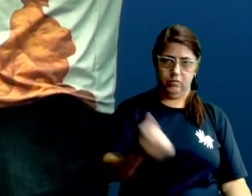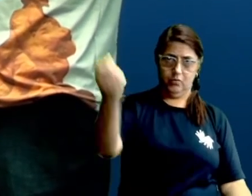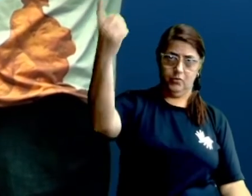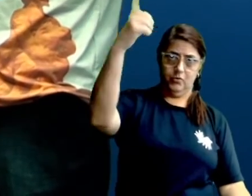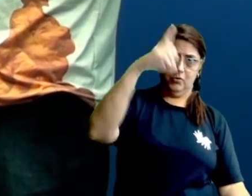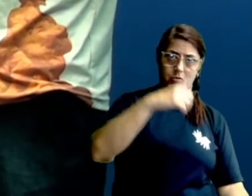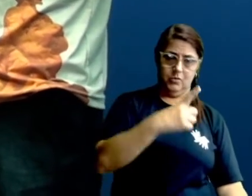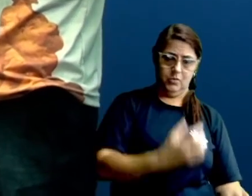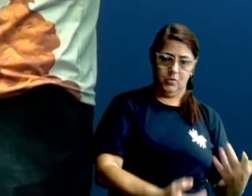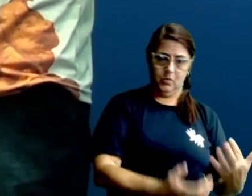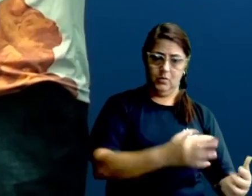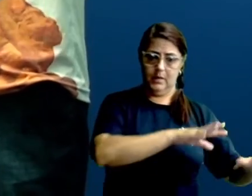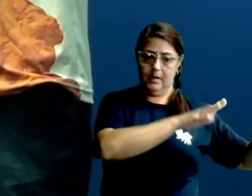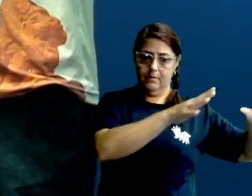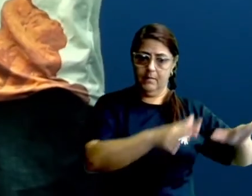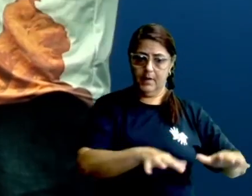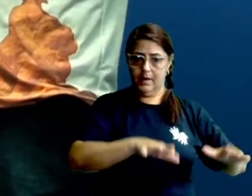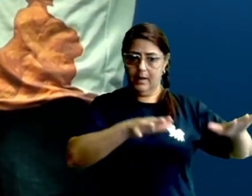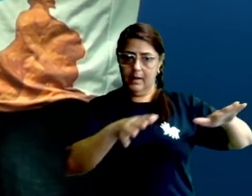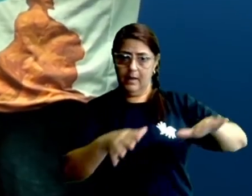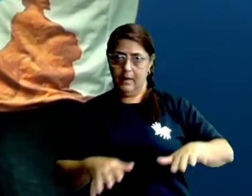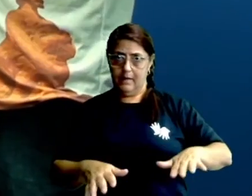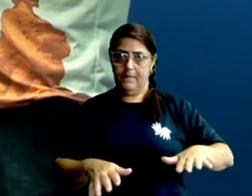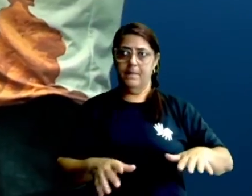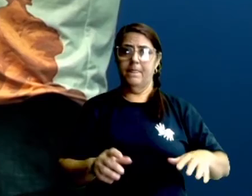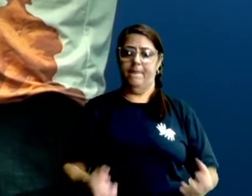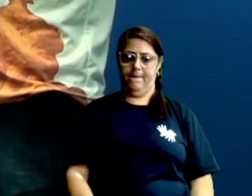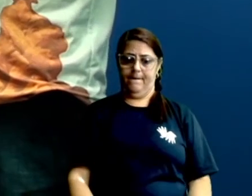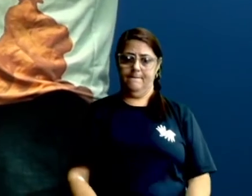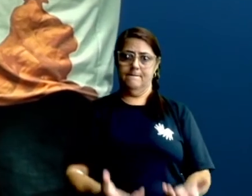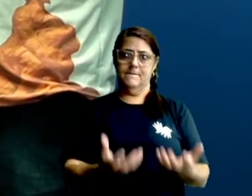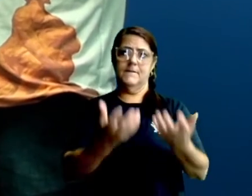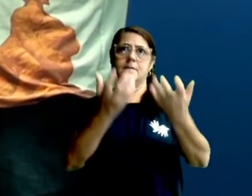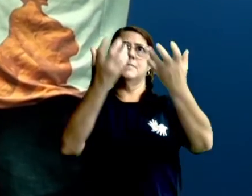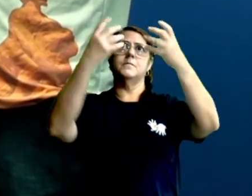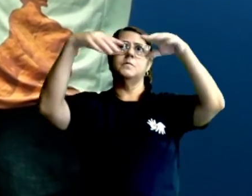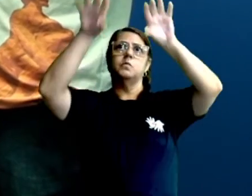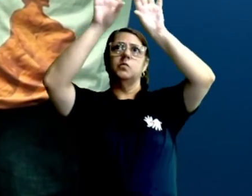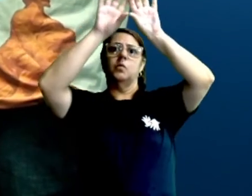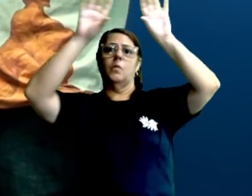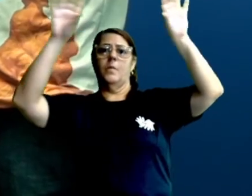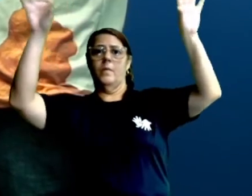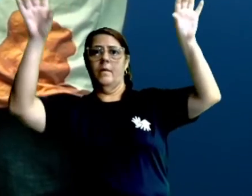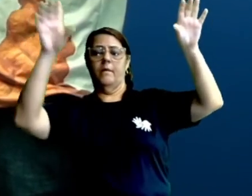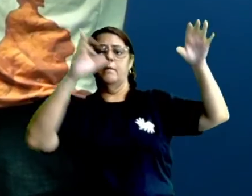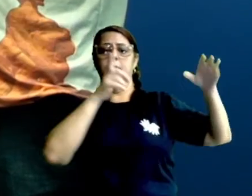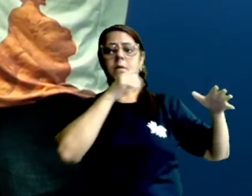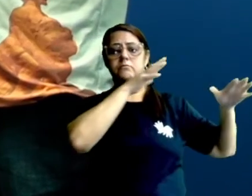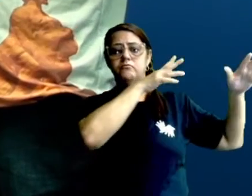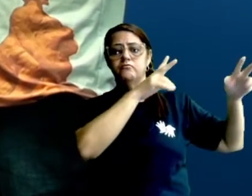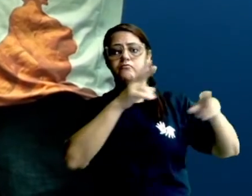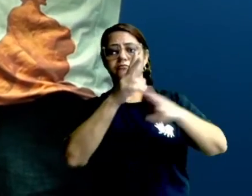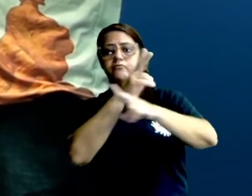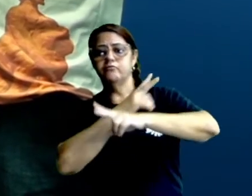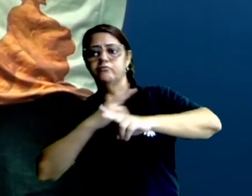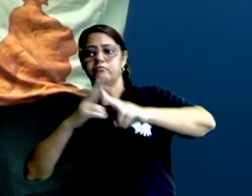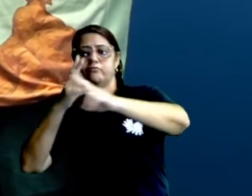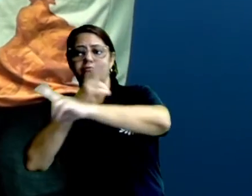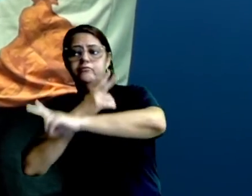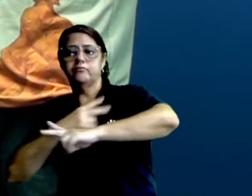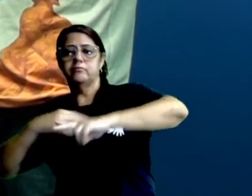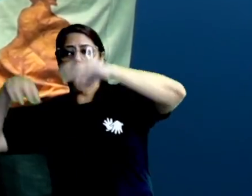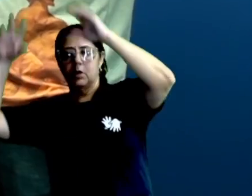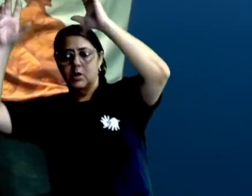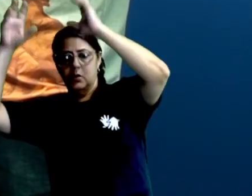a evapotranspiração da floresta e vai se deslocar em direção à Cordilheira dos Andes. Chegando lá, ele vai encontrar